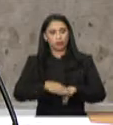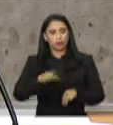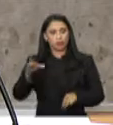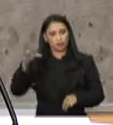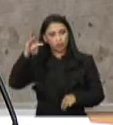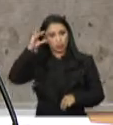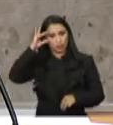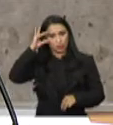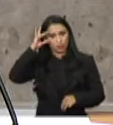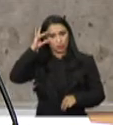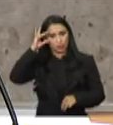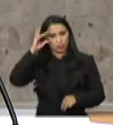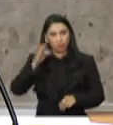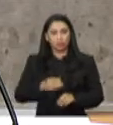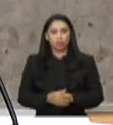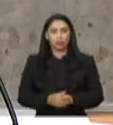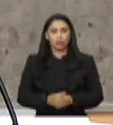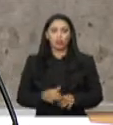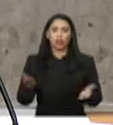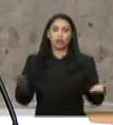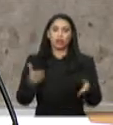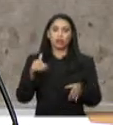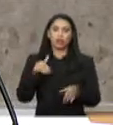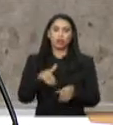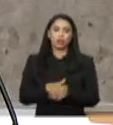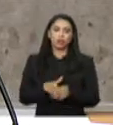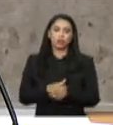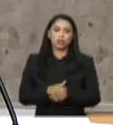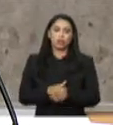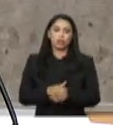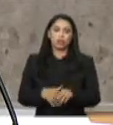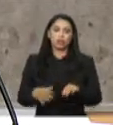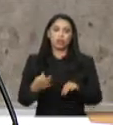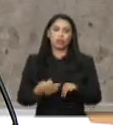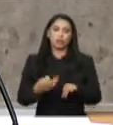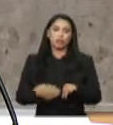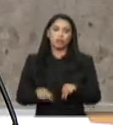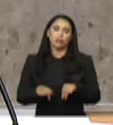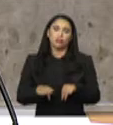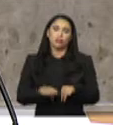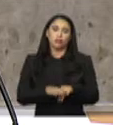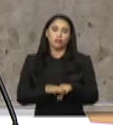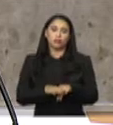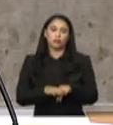Mendonça votação passo a palavra sua excelência